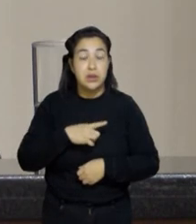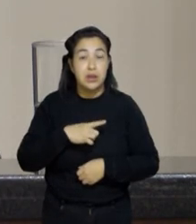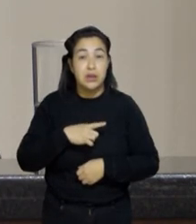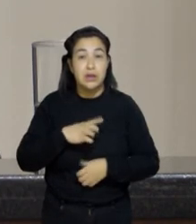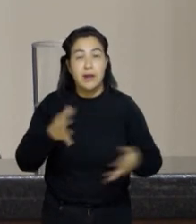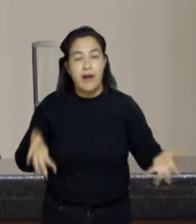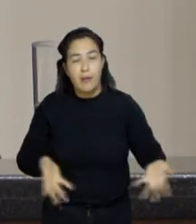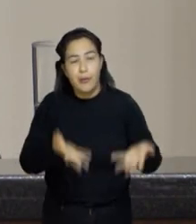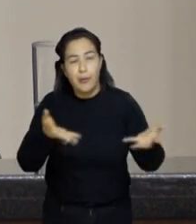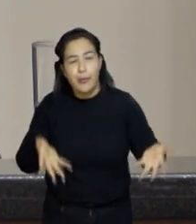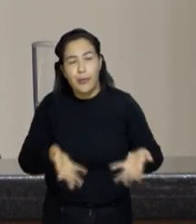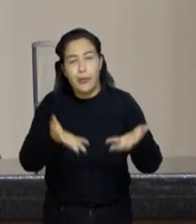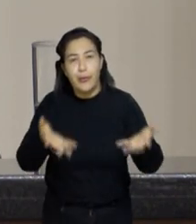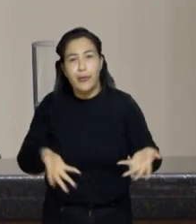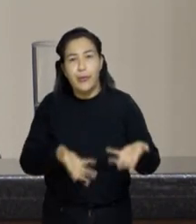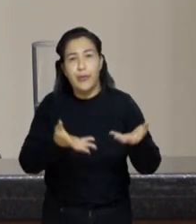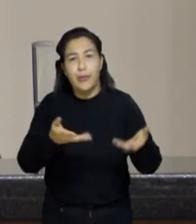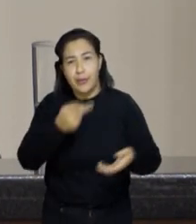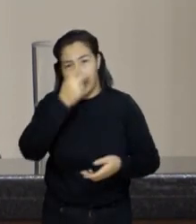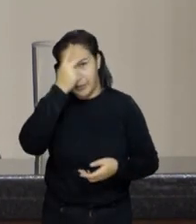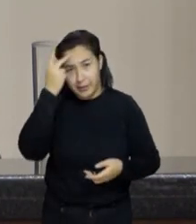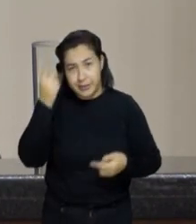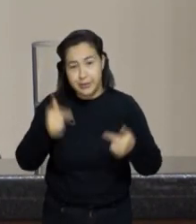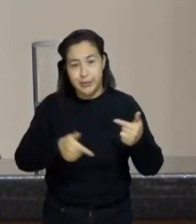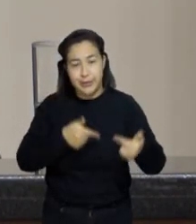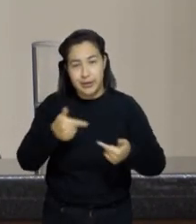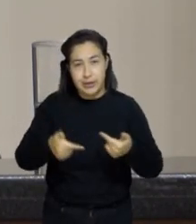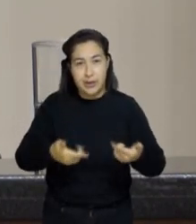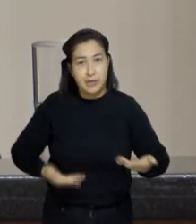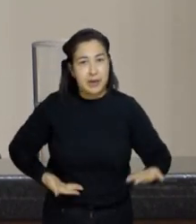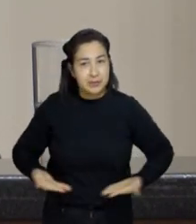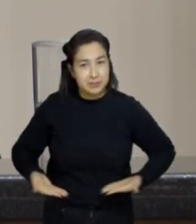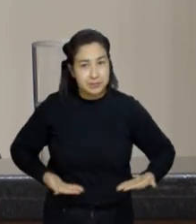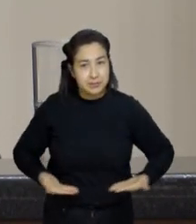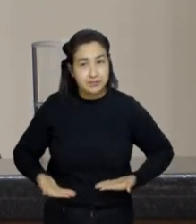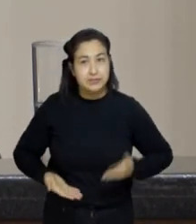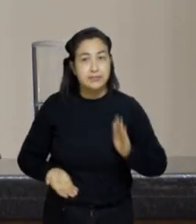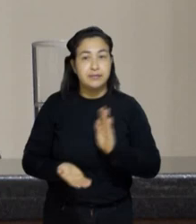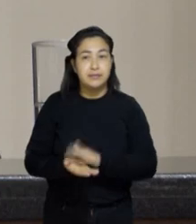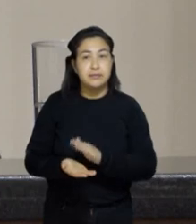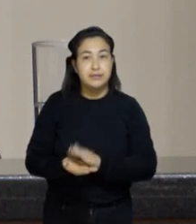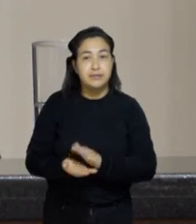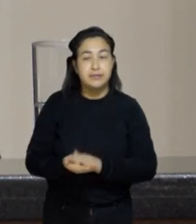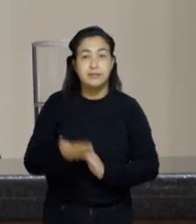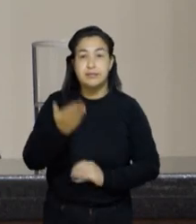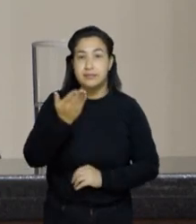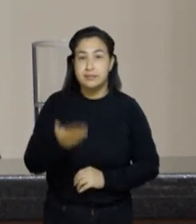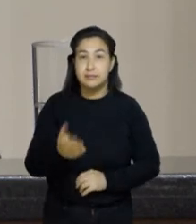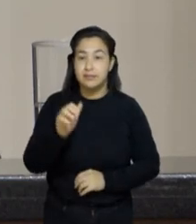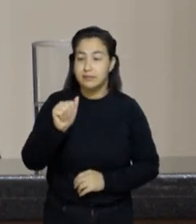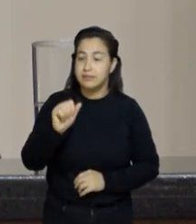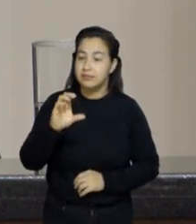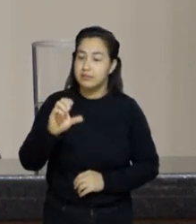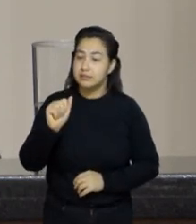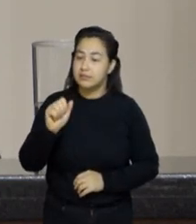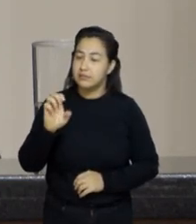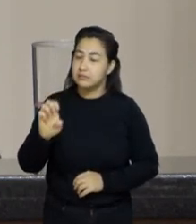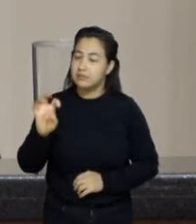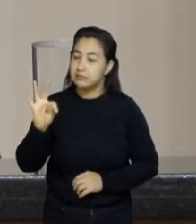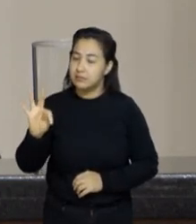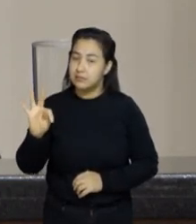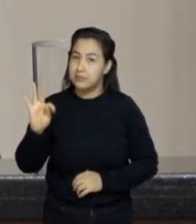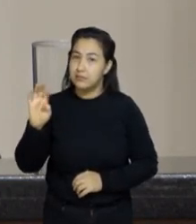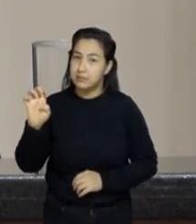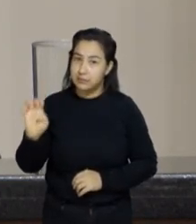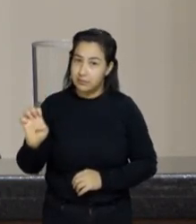essa equipe. Parabéns pela condução da AKS, que também na